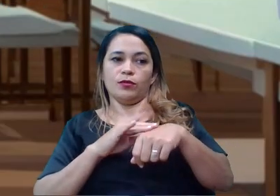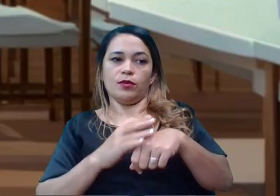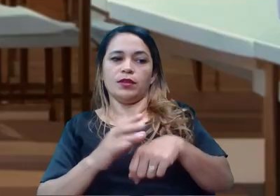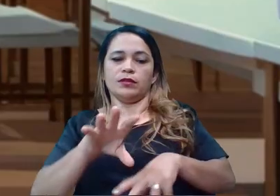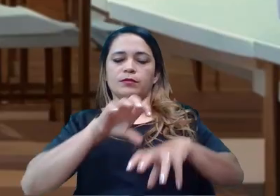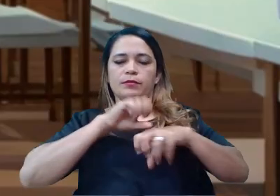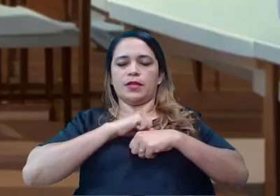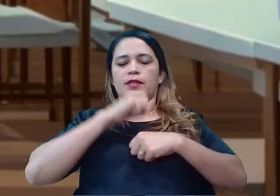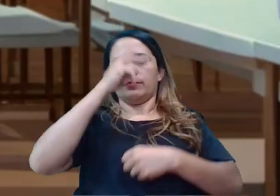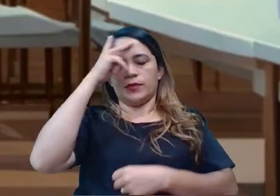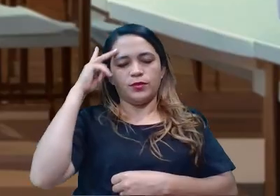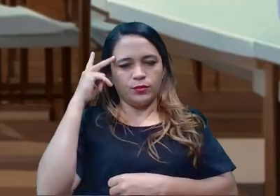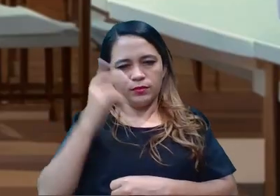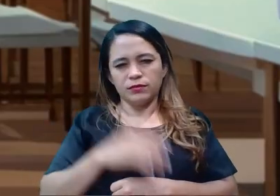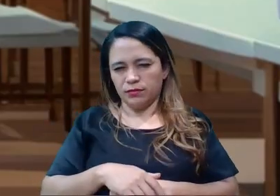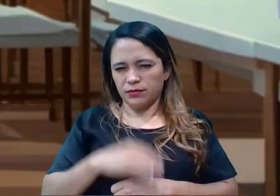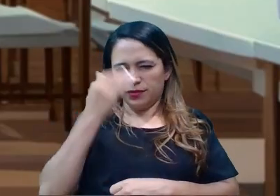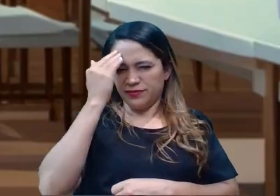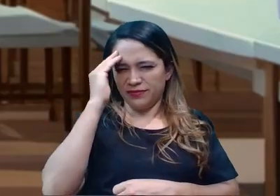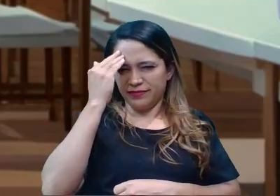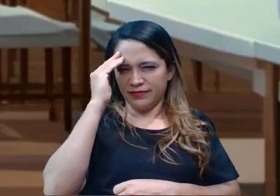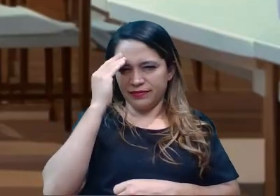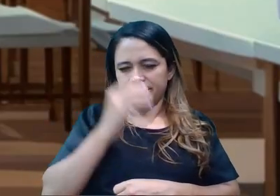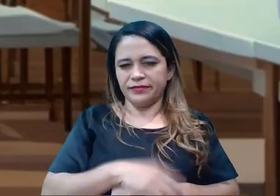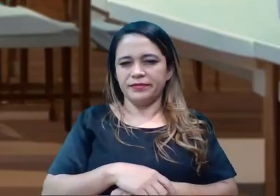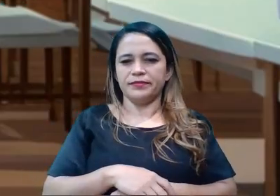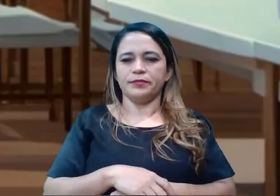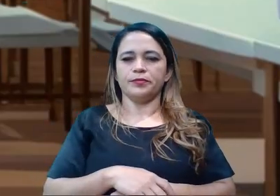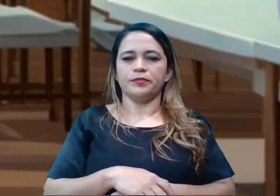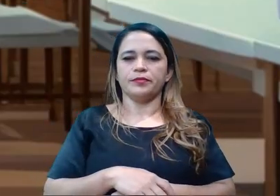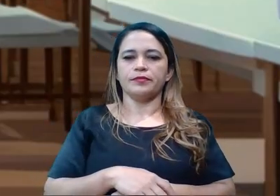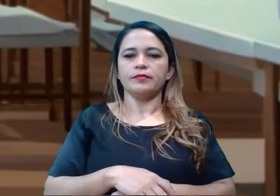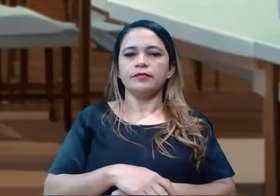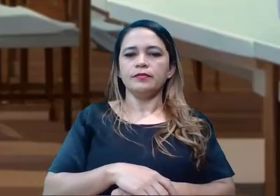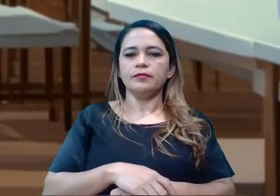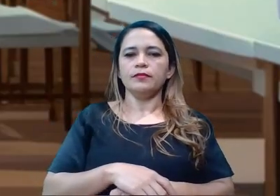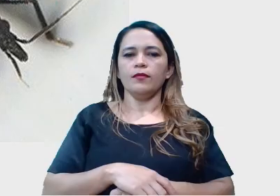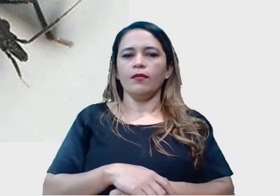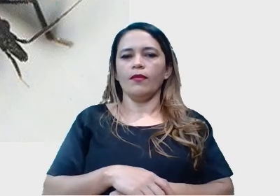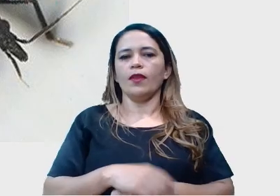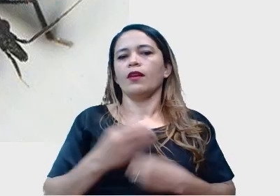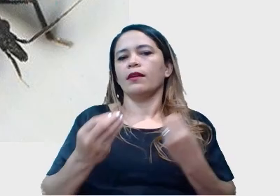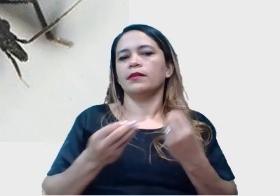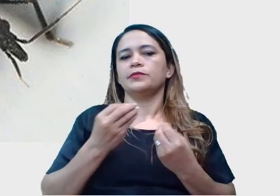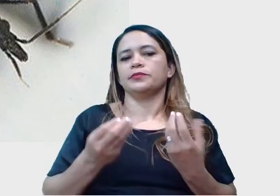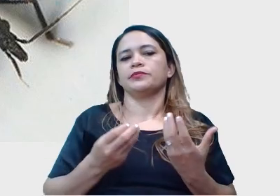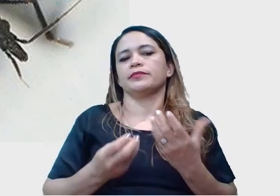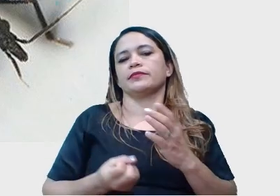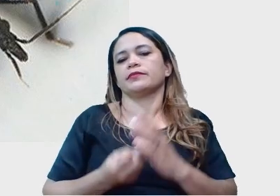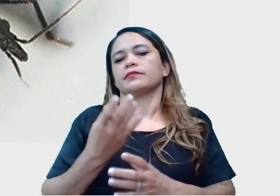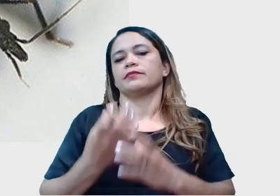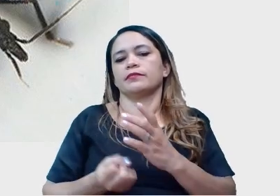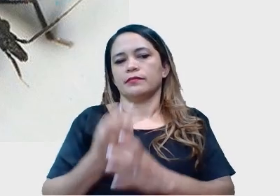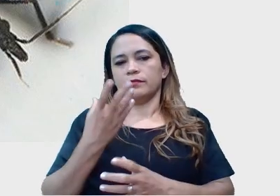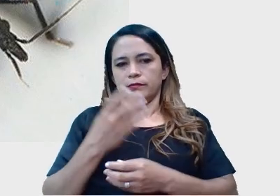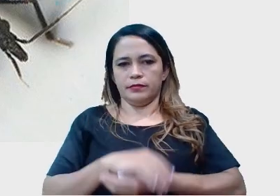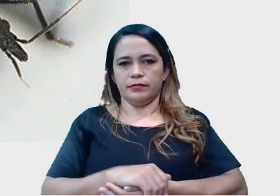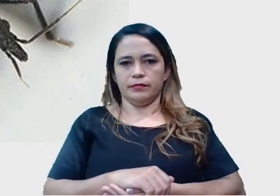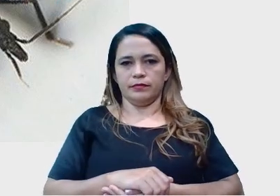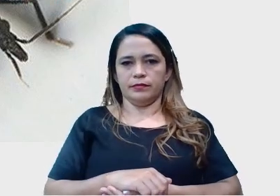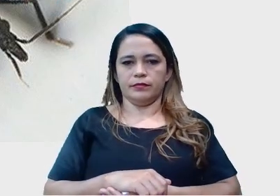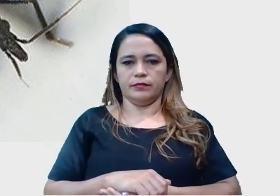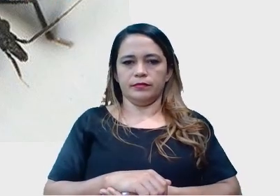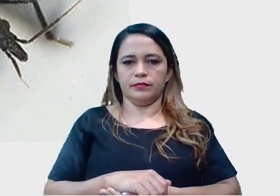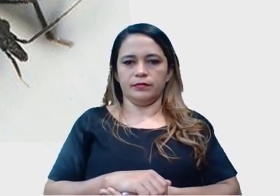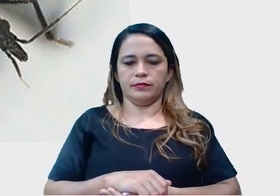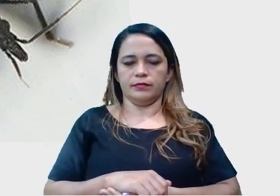Deu para entender então as informações que eu coloquei para você naquela tela? Bora para a tela ver comigo agora o ciclo reprodutivo do protozoário? Como é que esse protozoário